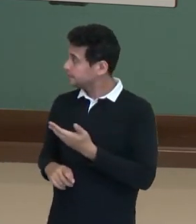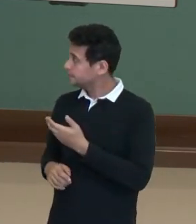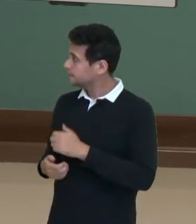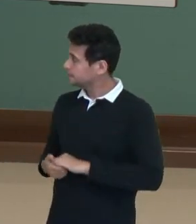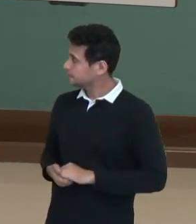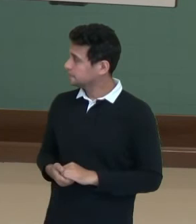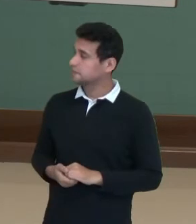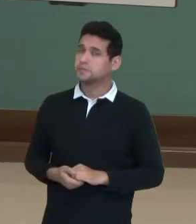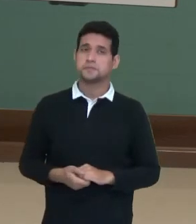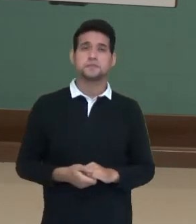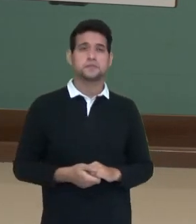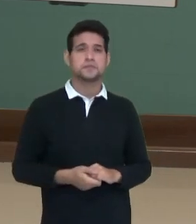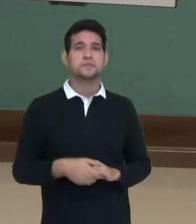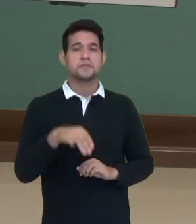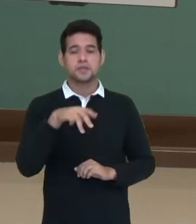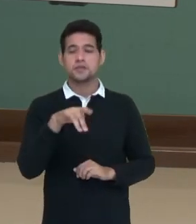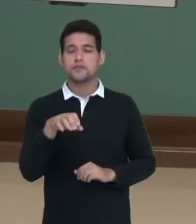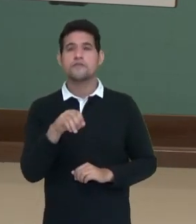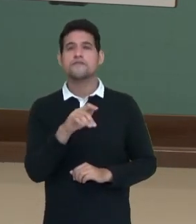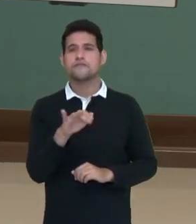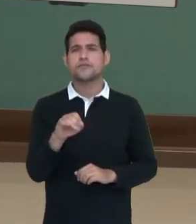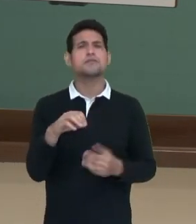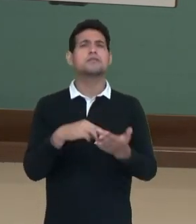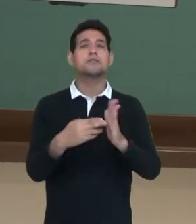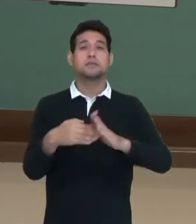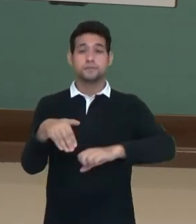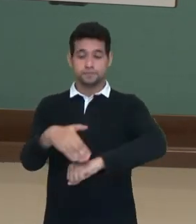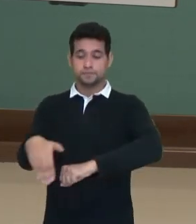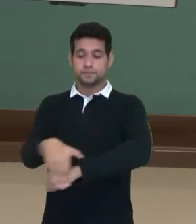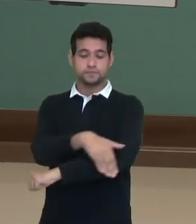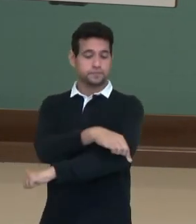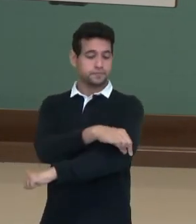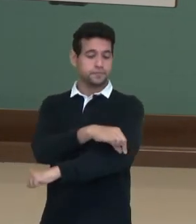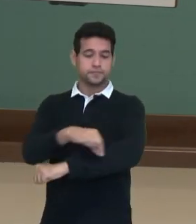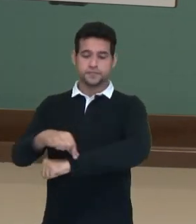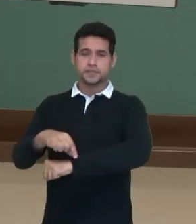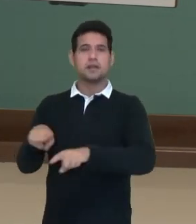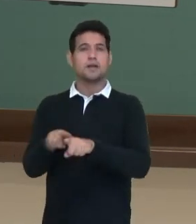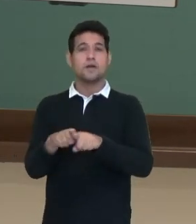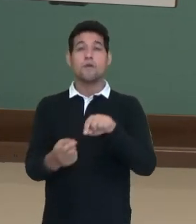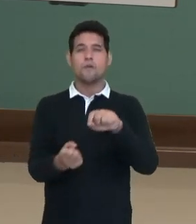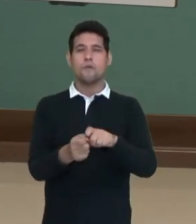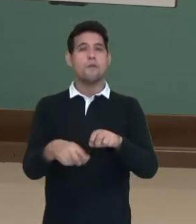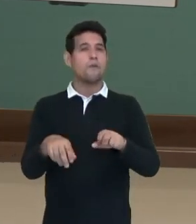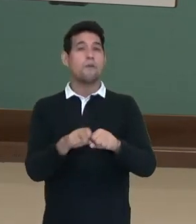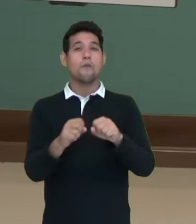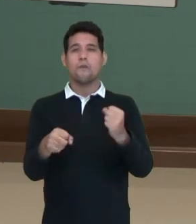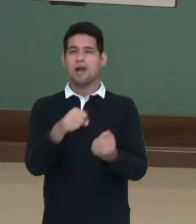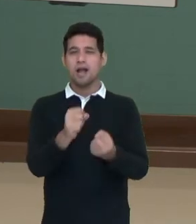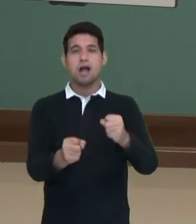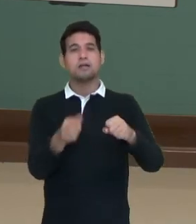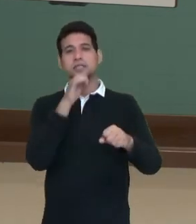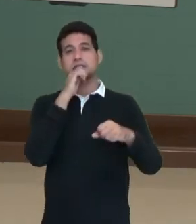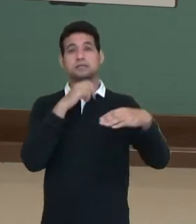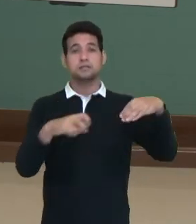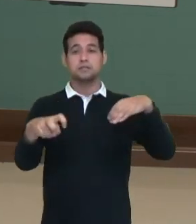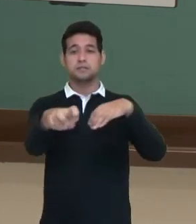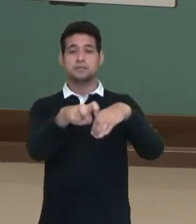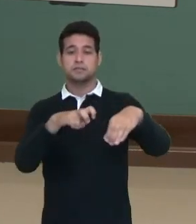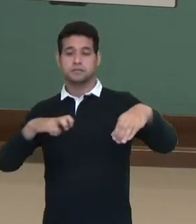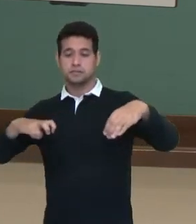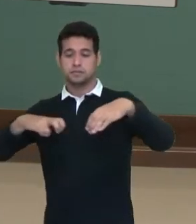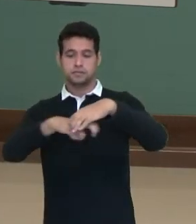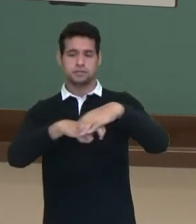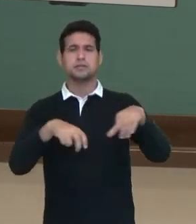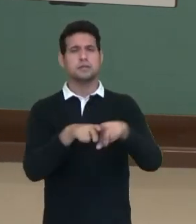no meio-fio, né? Ali na calçada para o carro adentrar ali a garagem, também a gente observa isso em muitas casas,